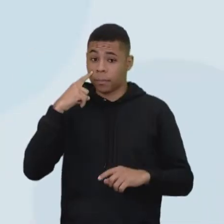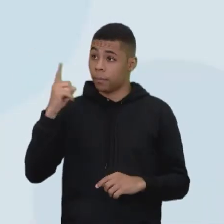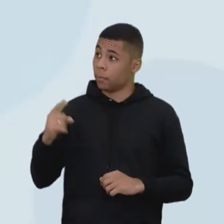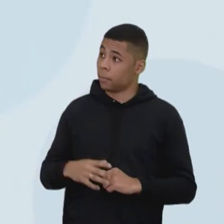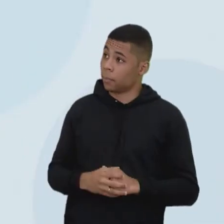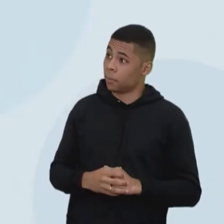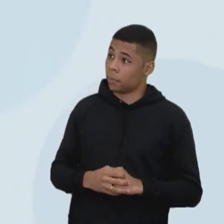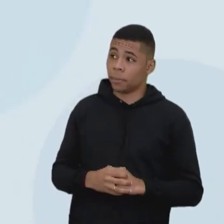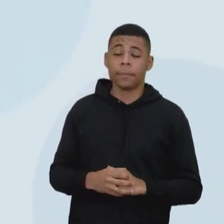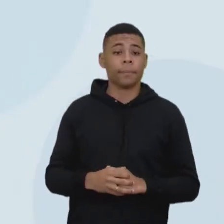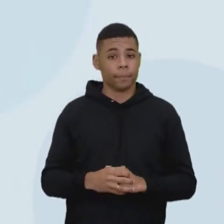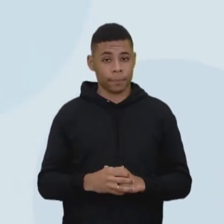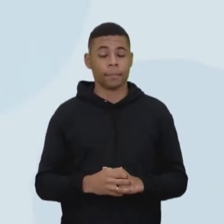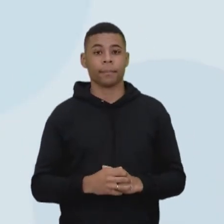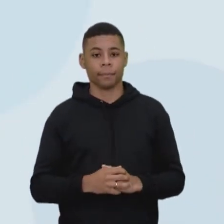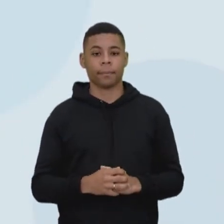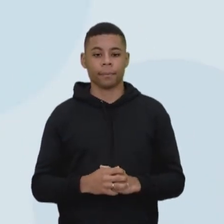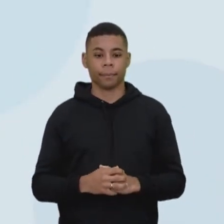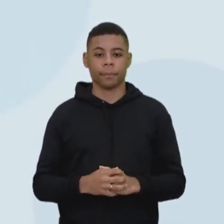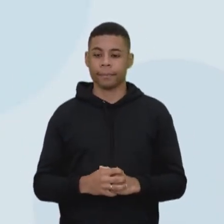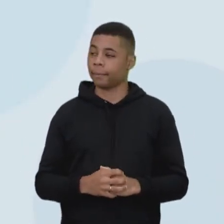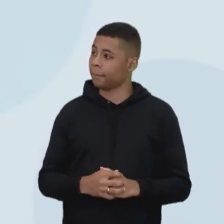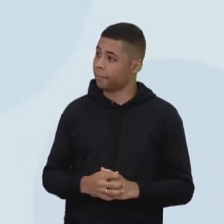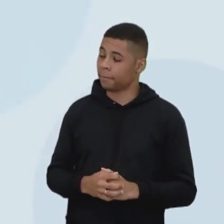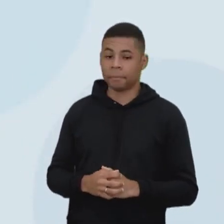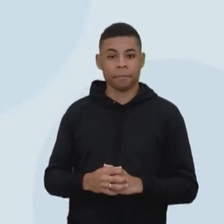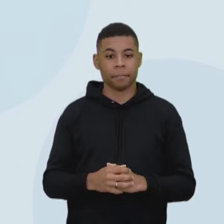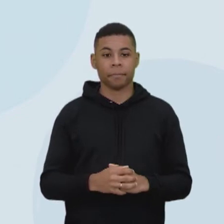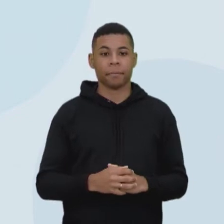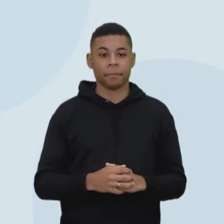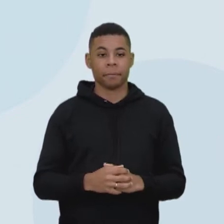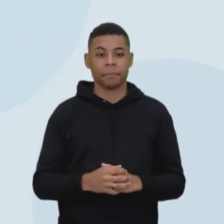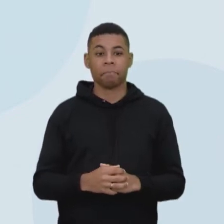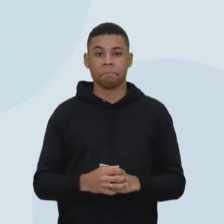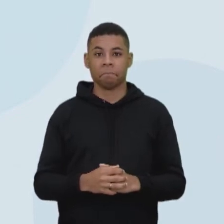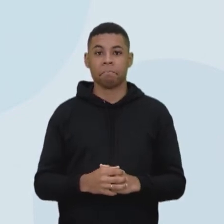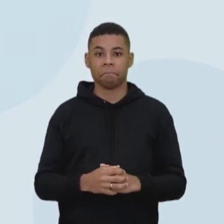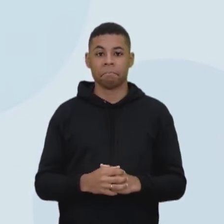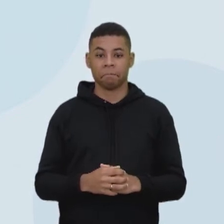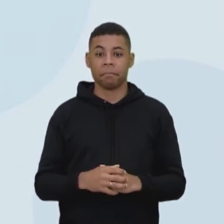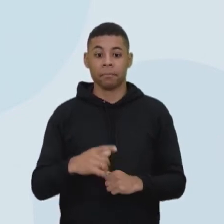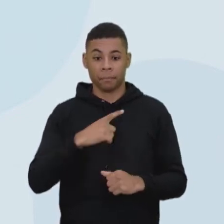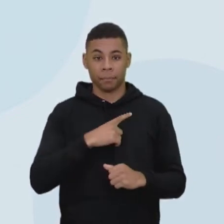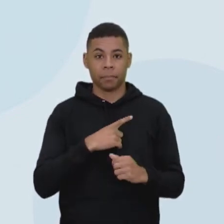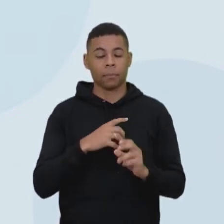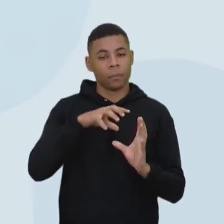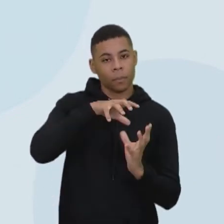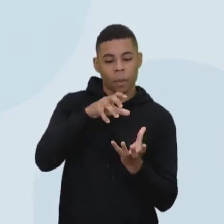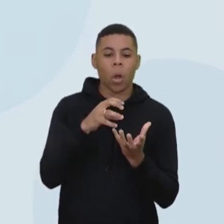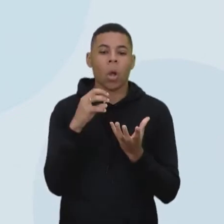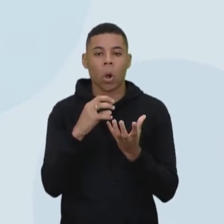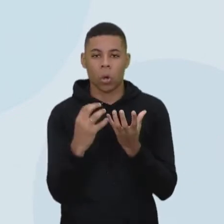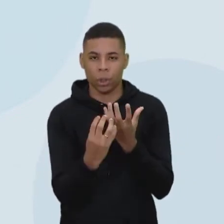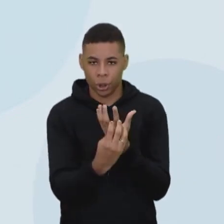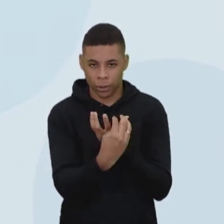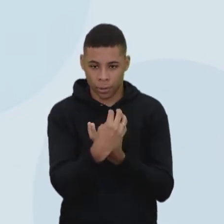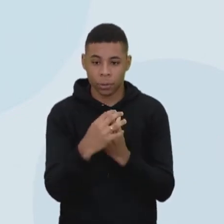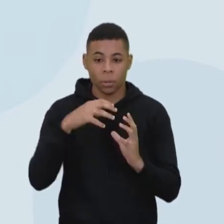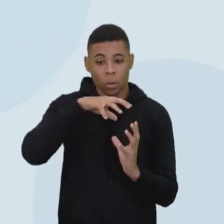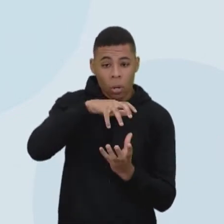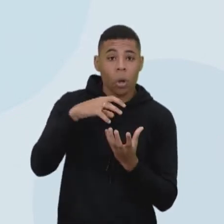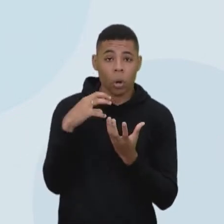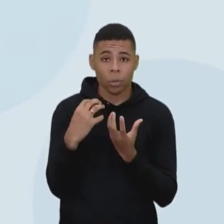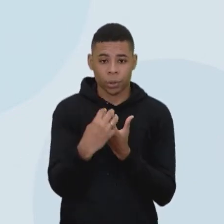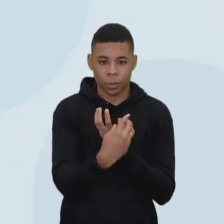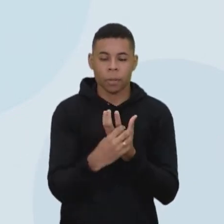relação de população, né, e a gente observa aí de acordo com os continentes. O continente asiático, né, disparado aí,